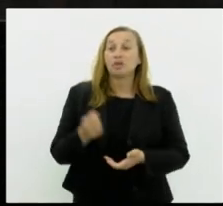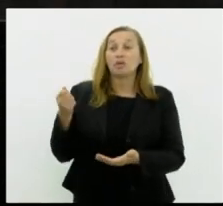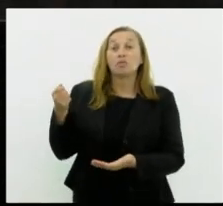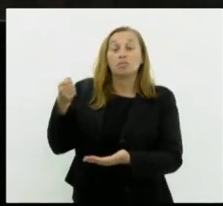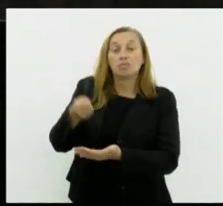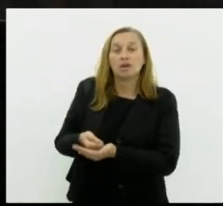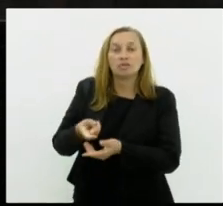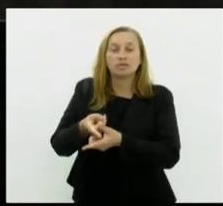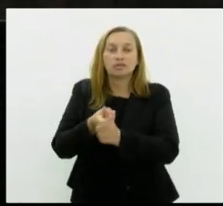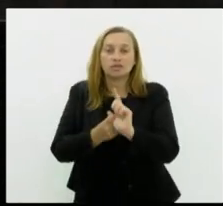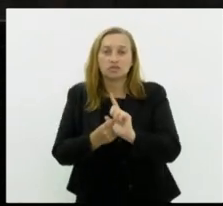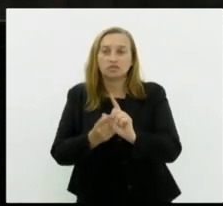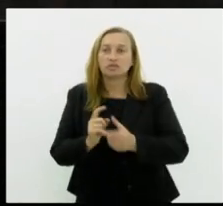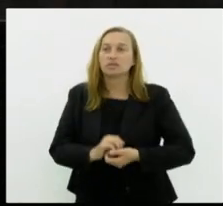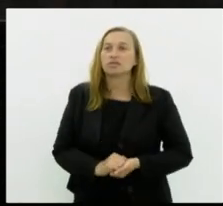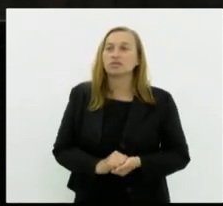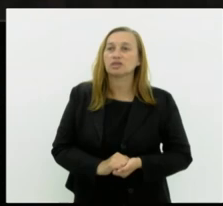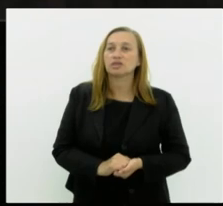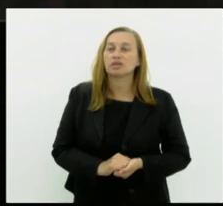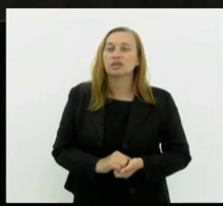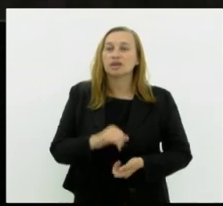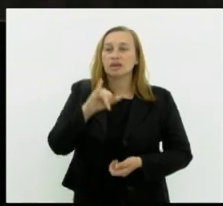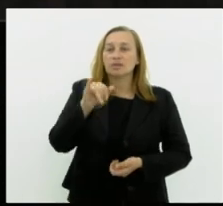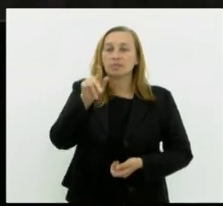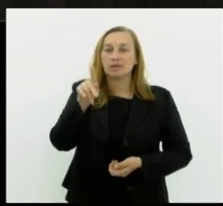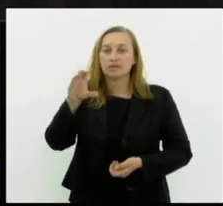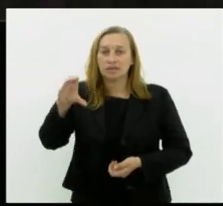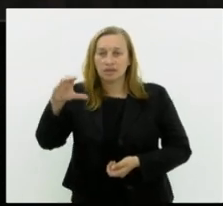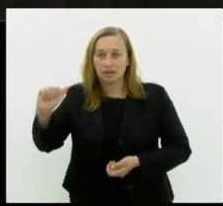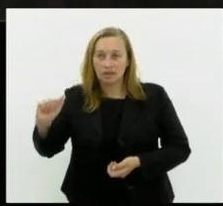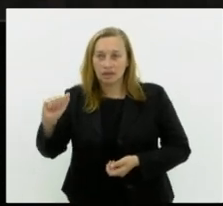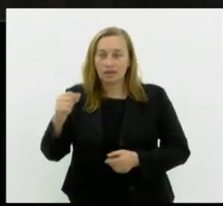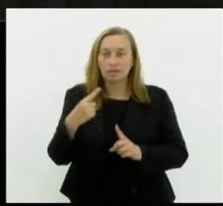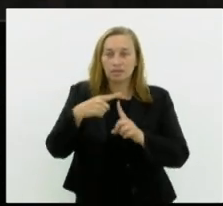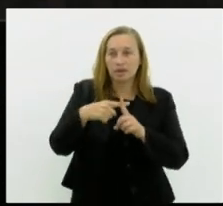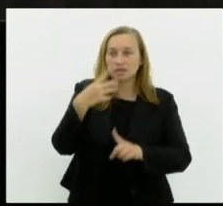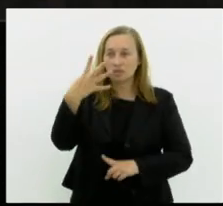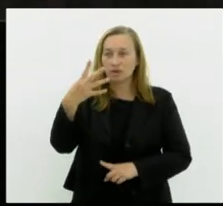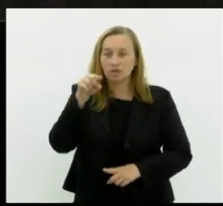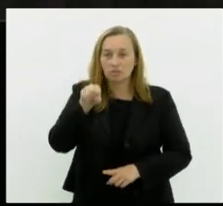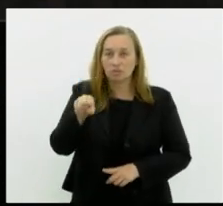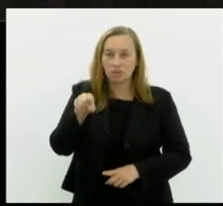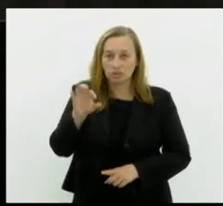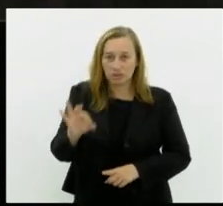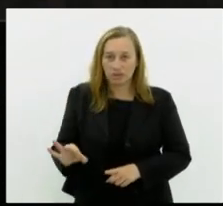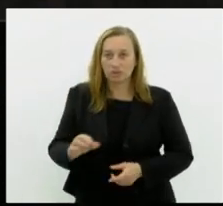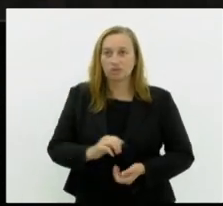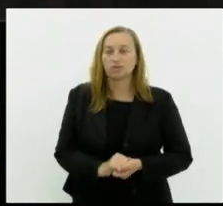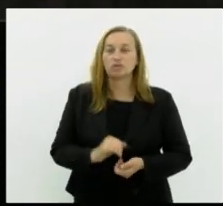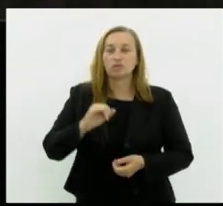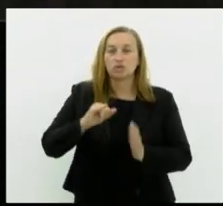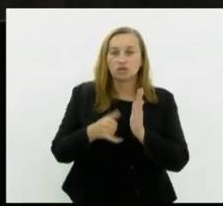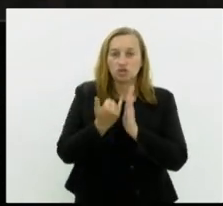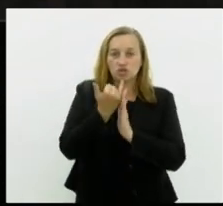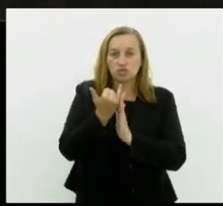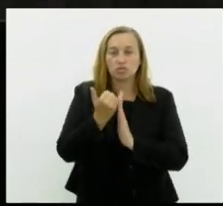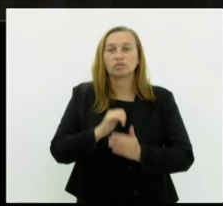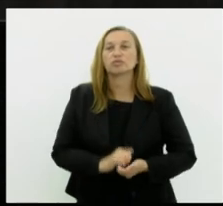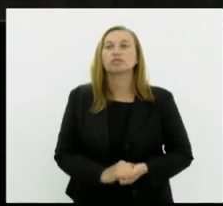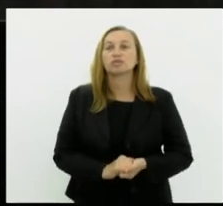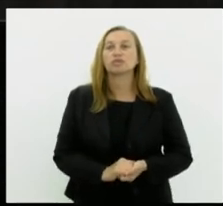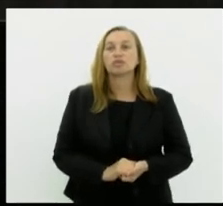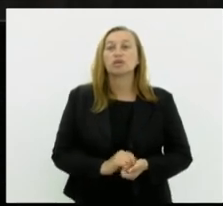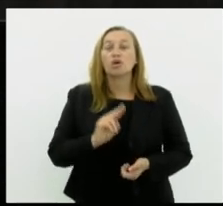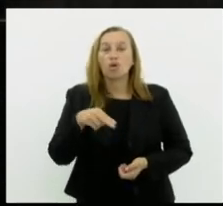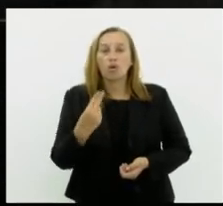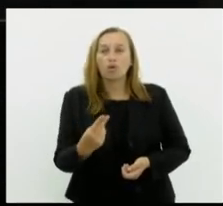da dívida, o IPCA mais 4 pontos percentuais de juro real, ou